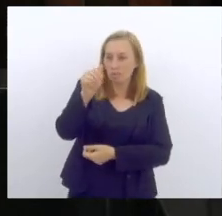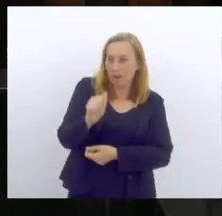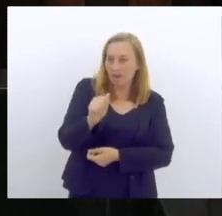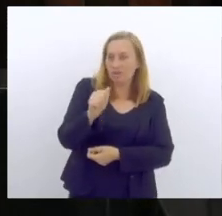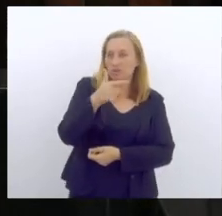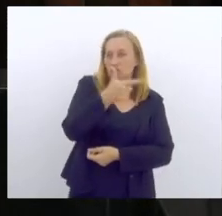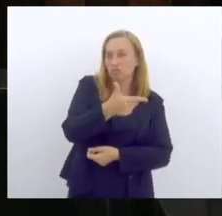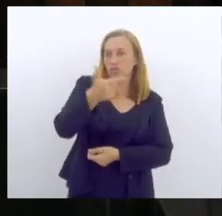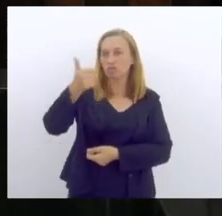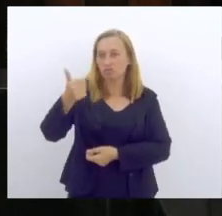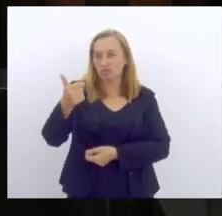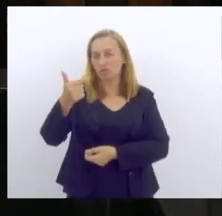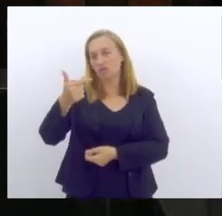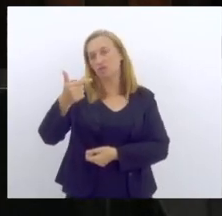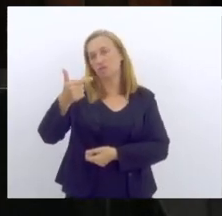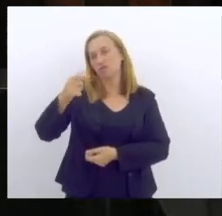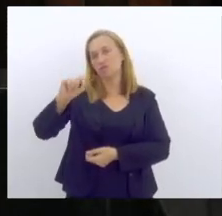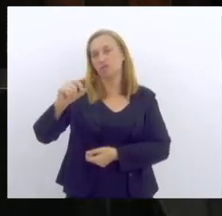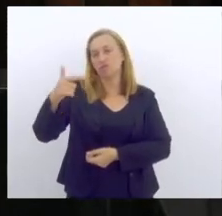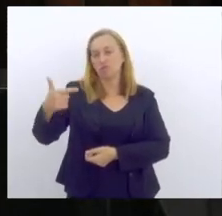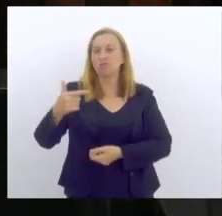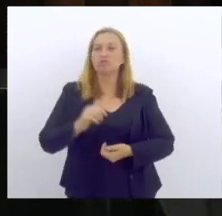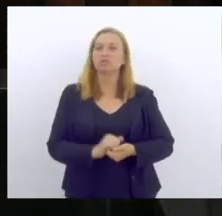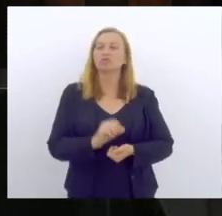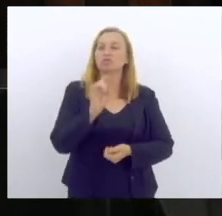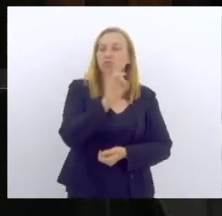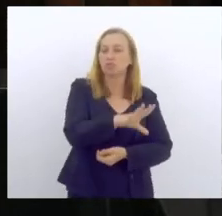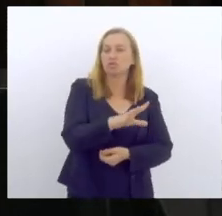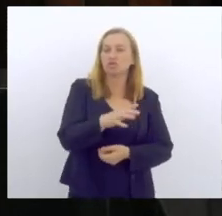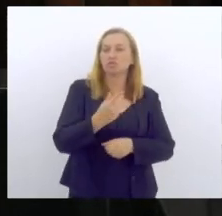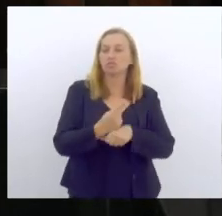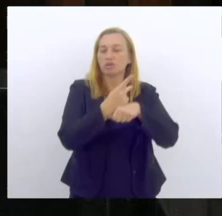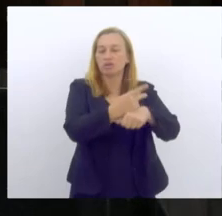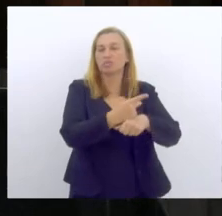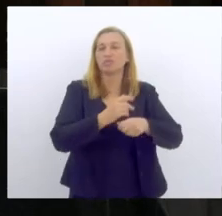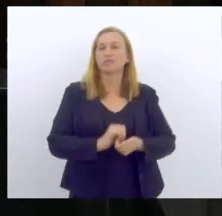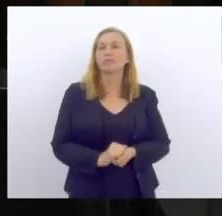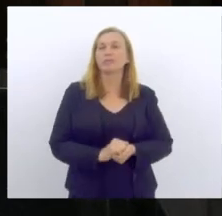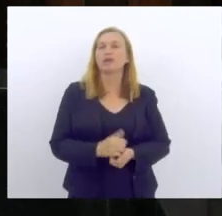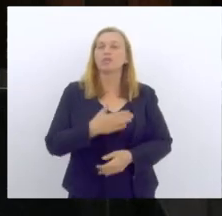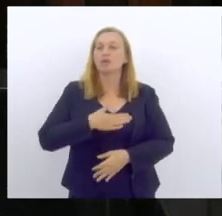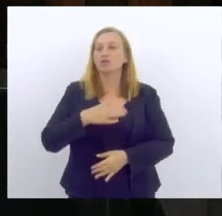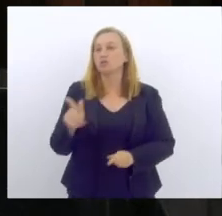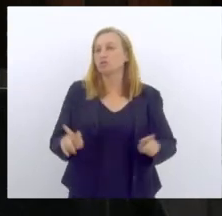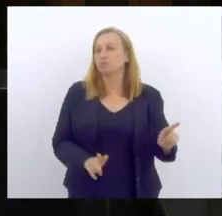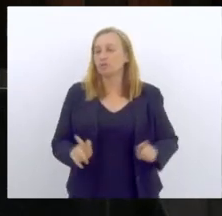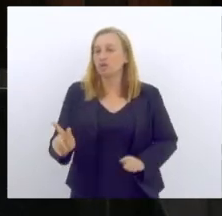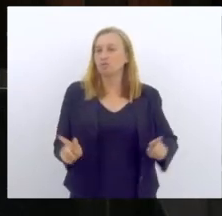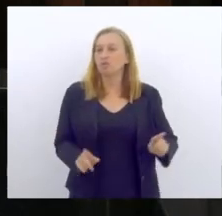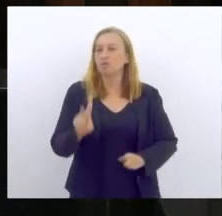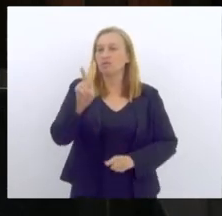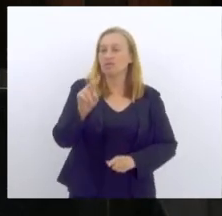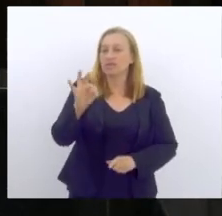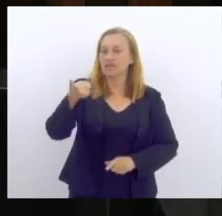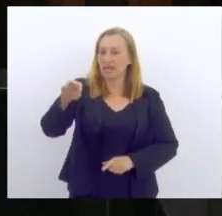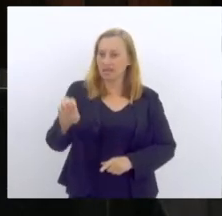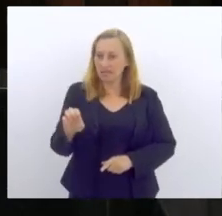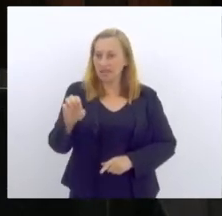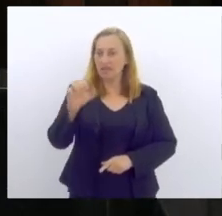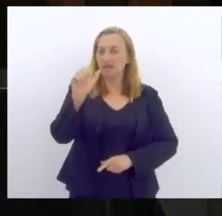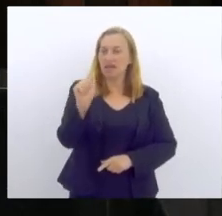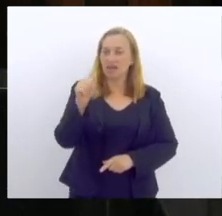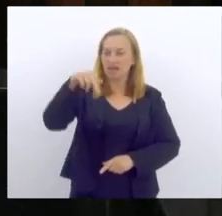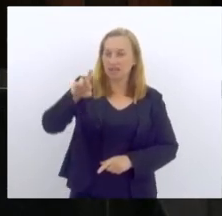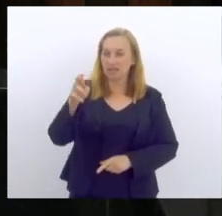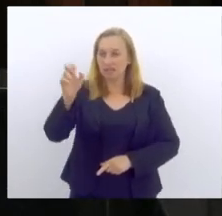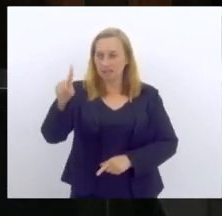garantir aquele último título para o povo brasileiro meus primos Vicente Arruda Andreia Arruda